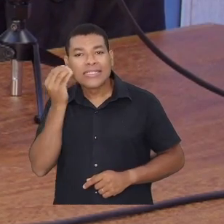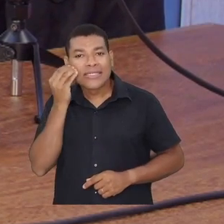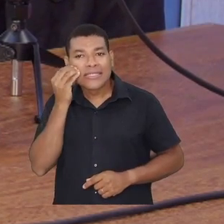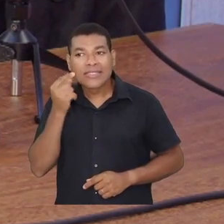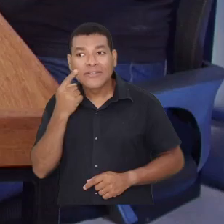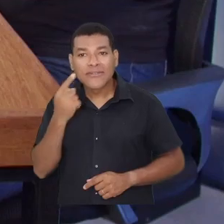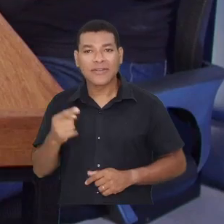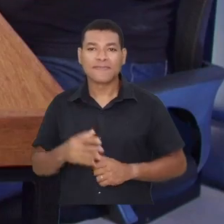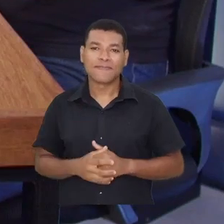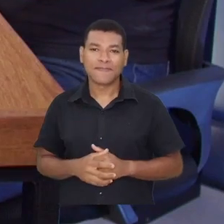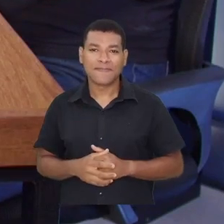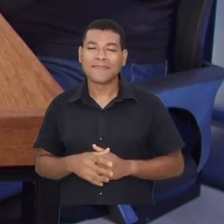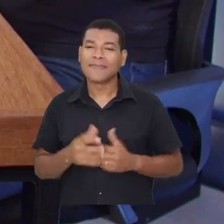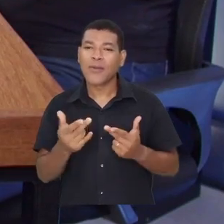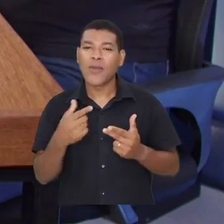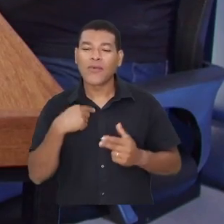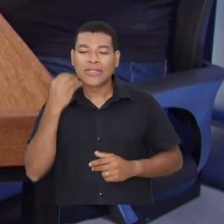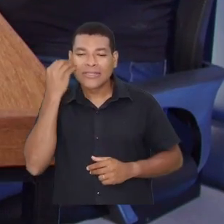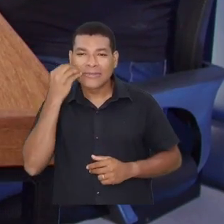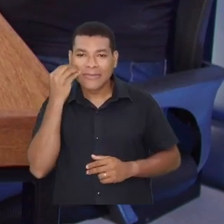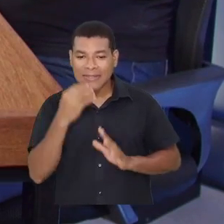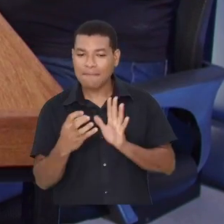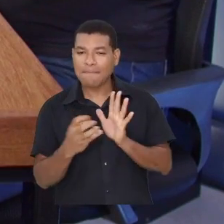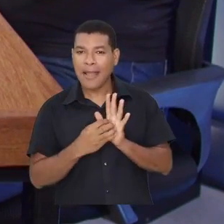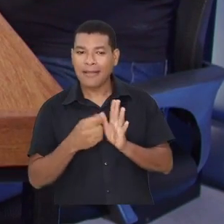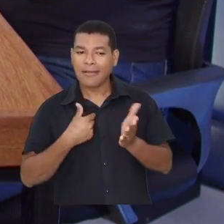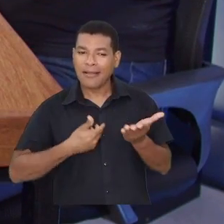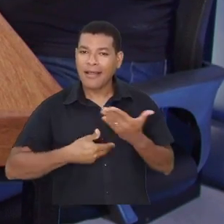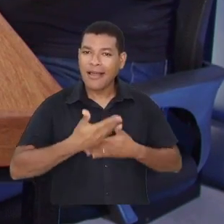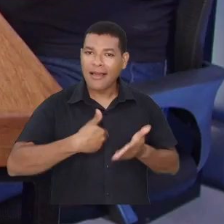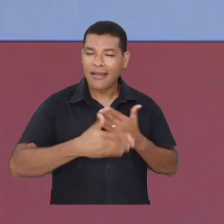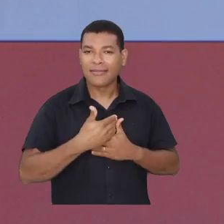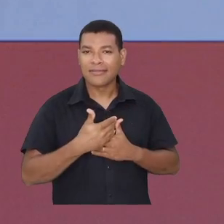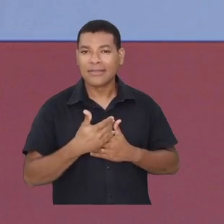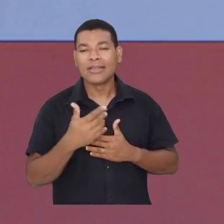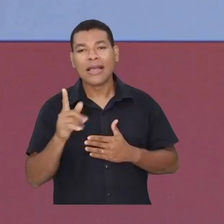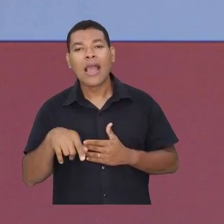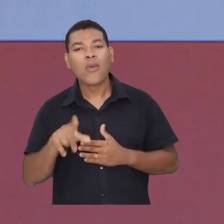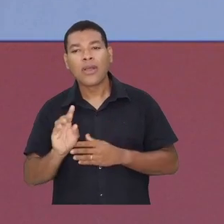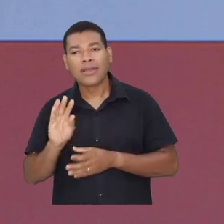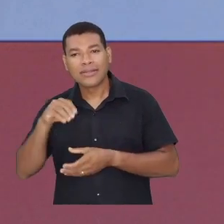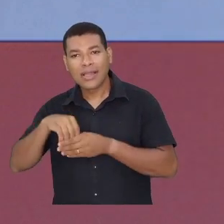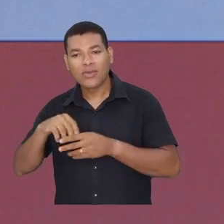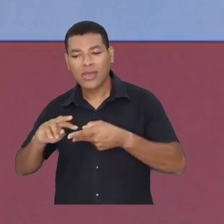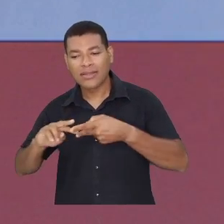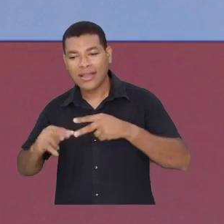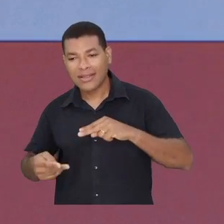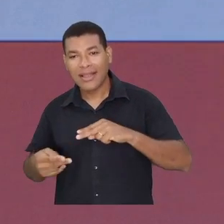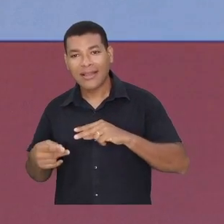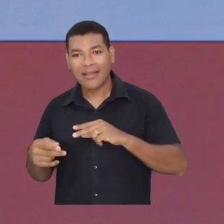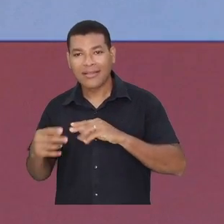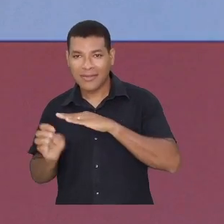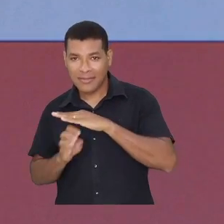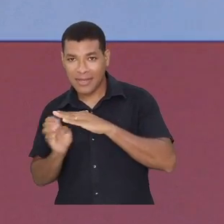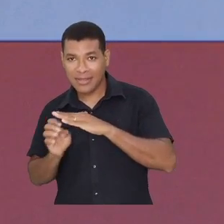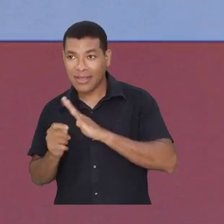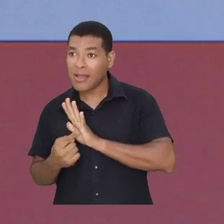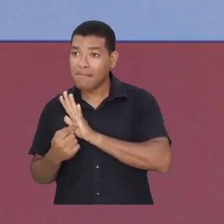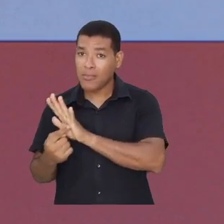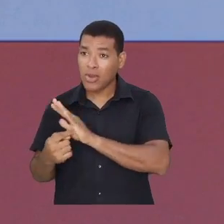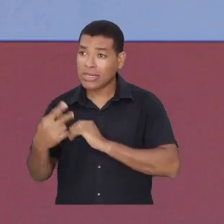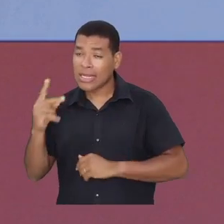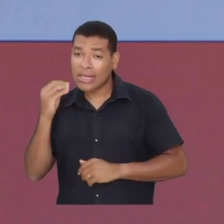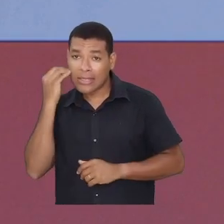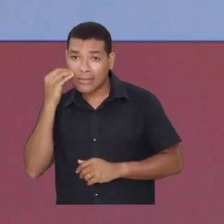Ser entregue, né, pela experiência com a marca. Sim. E é isso, né, olhar para o DNA e traduzir isso na experiência da